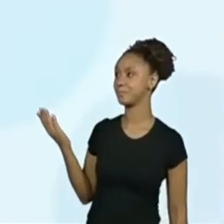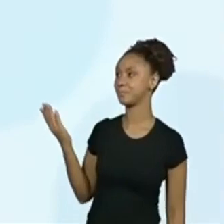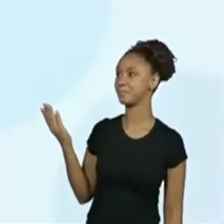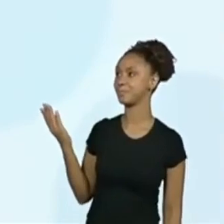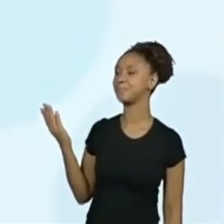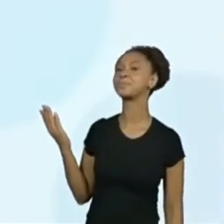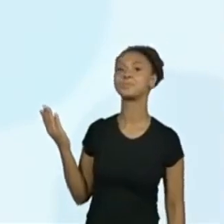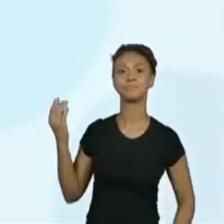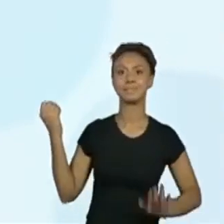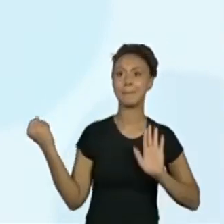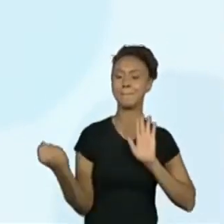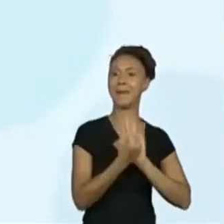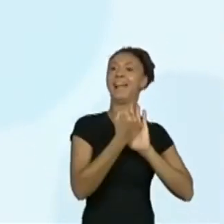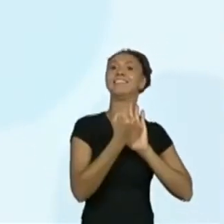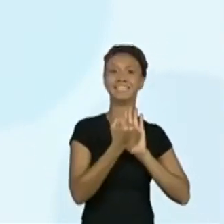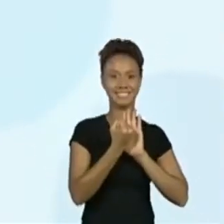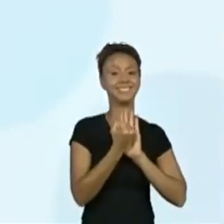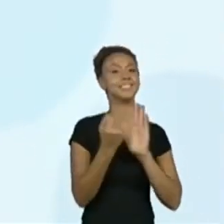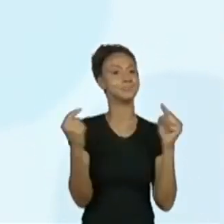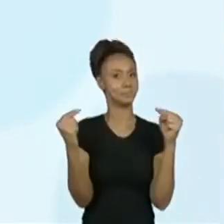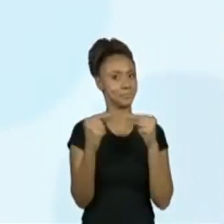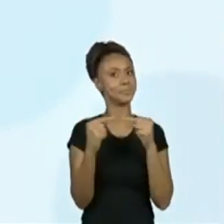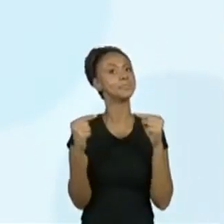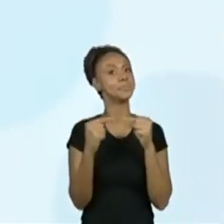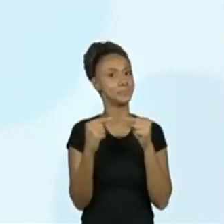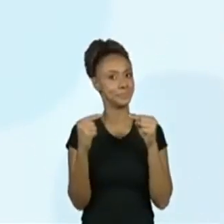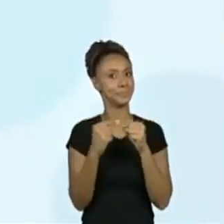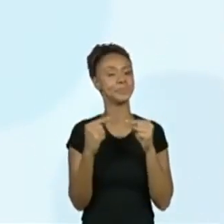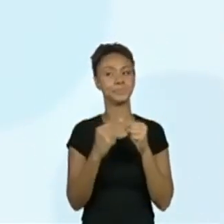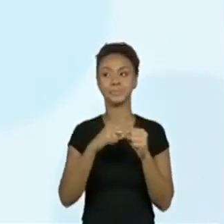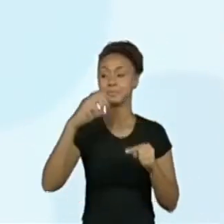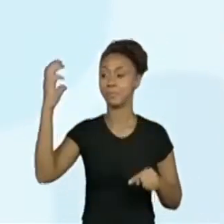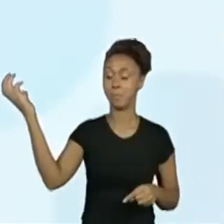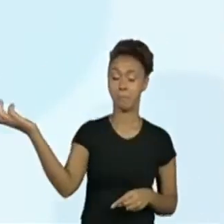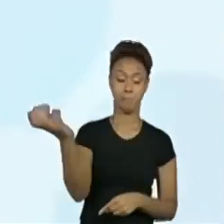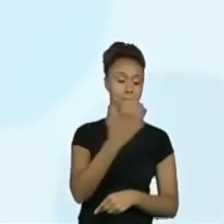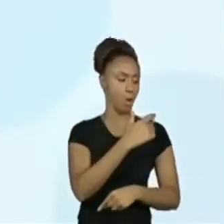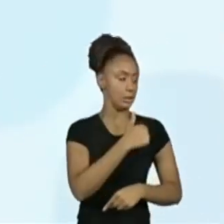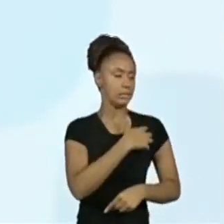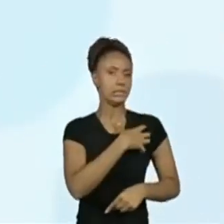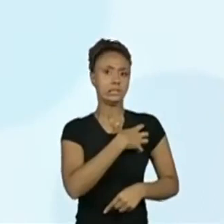Carimbada, tem tudo a ver. Uma boa bolada, né? É.